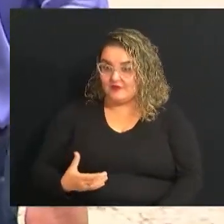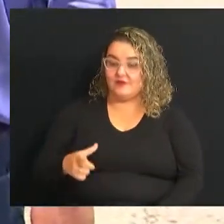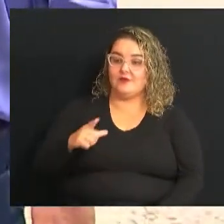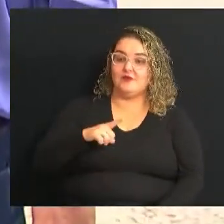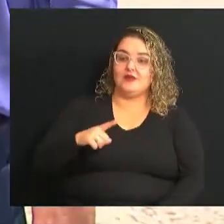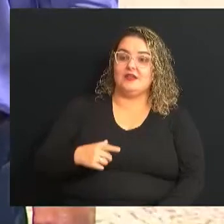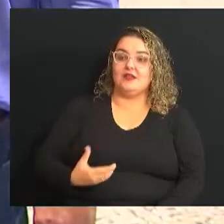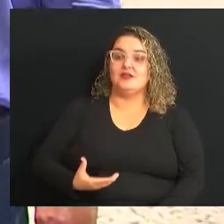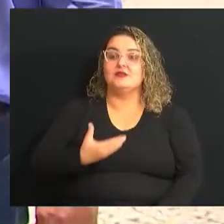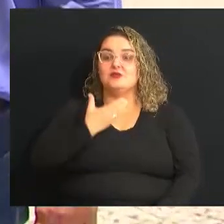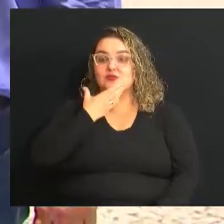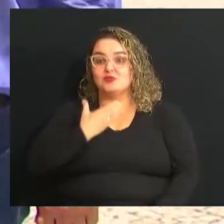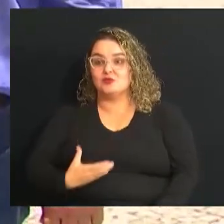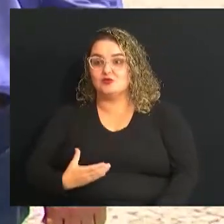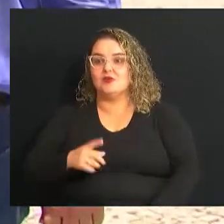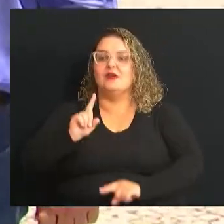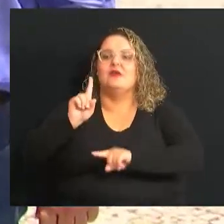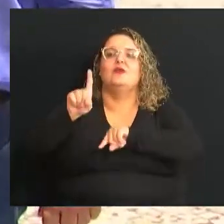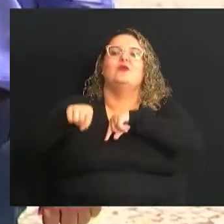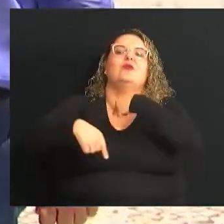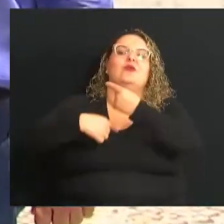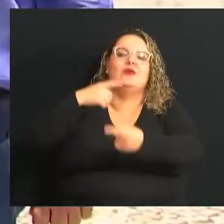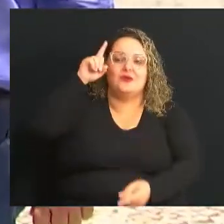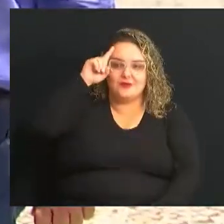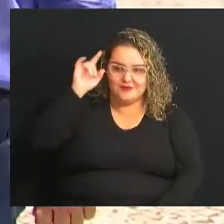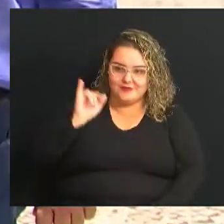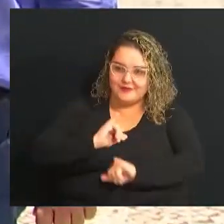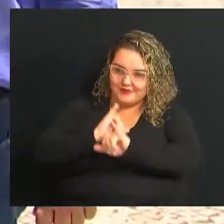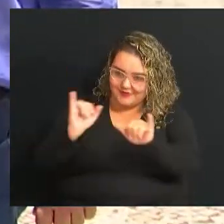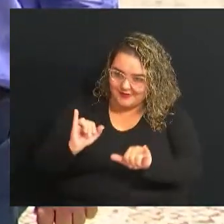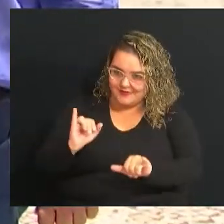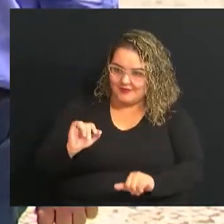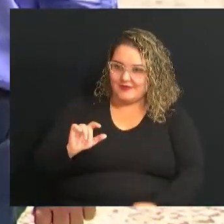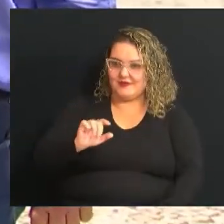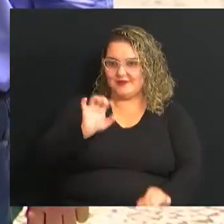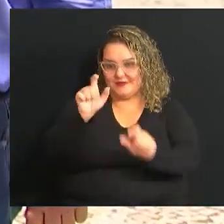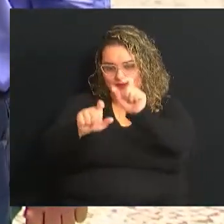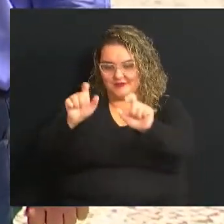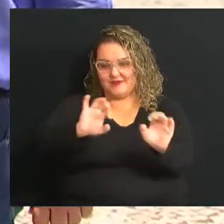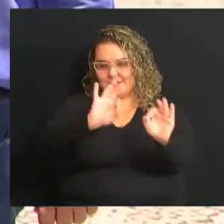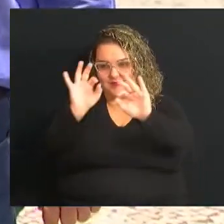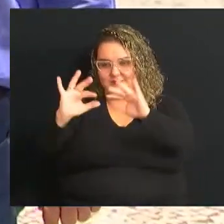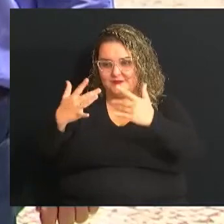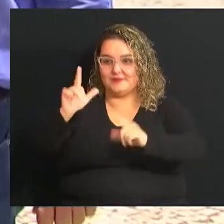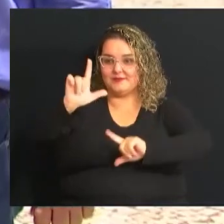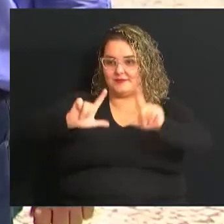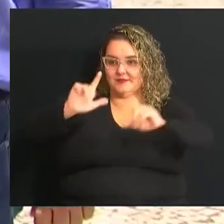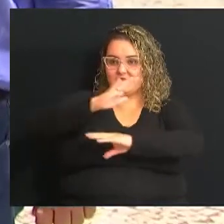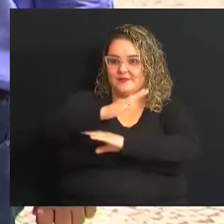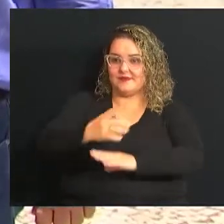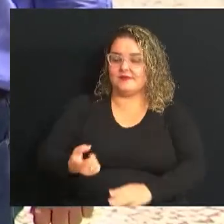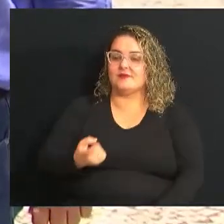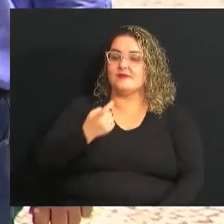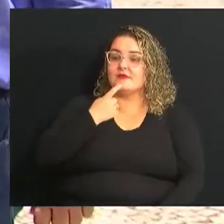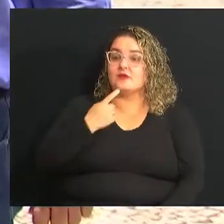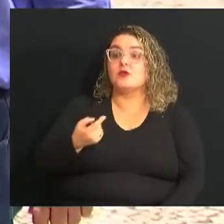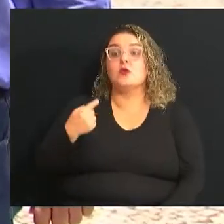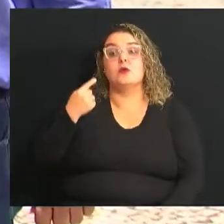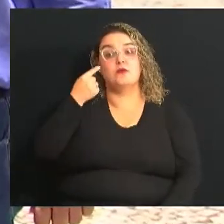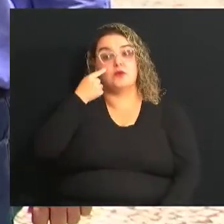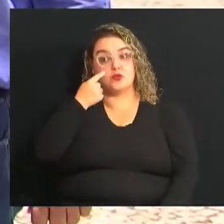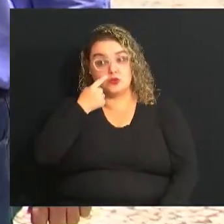neste complexo. Mirna, um evento como este envolve muitos detalhes,